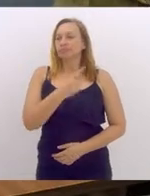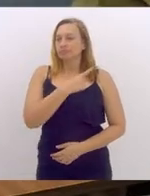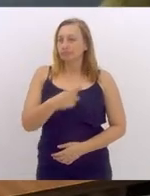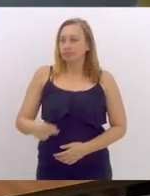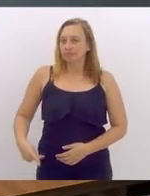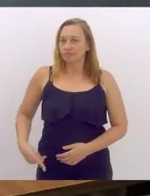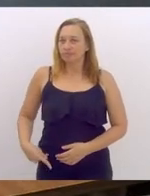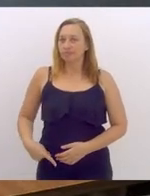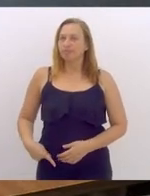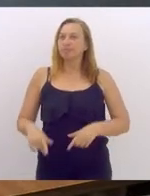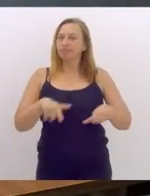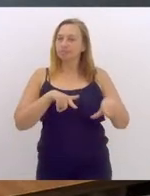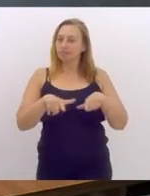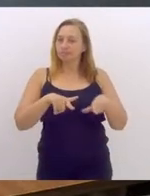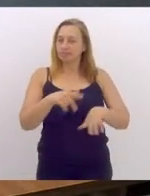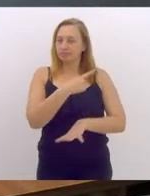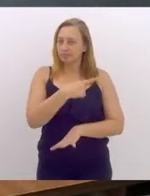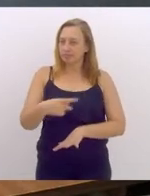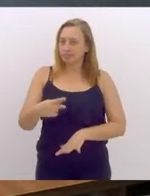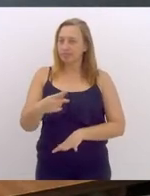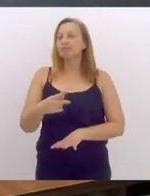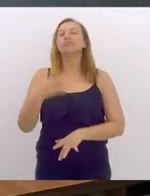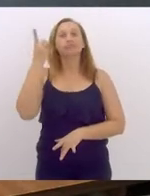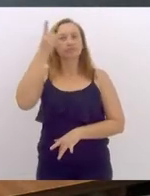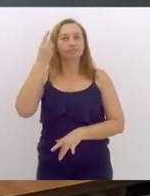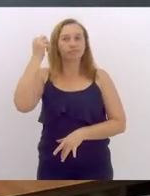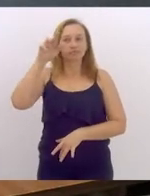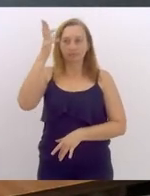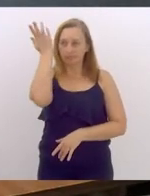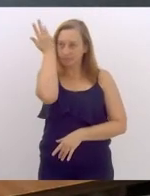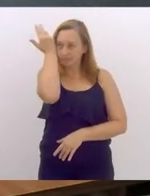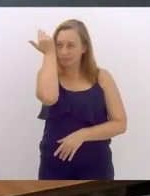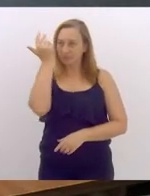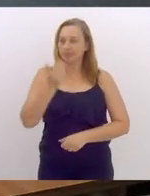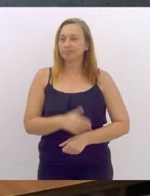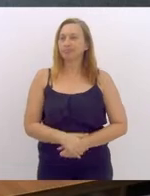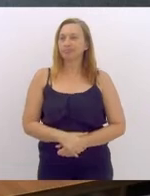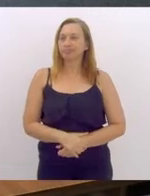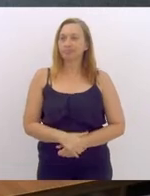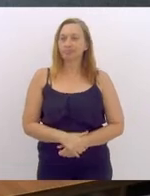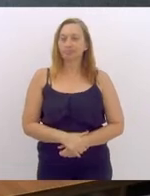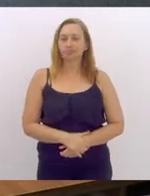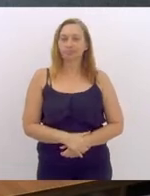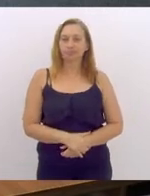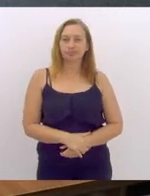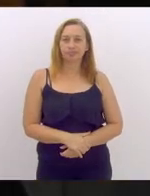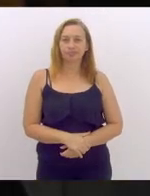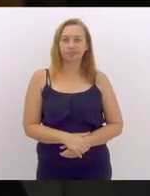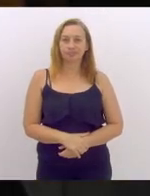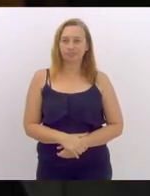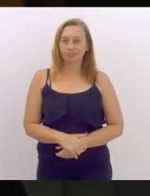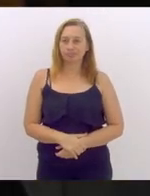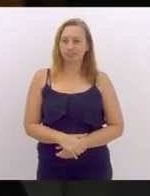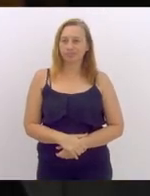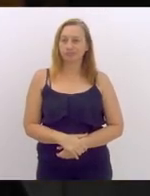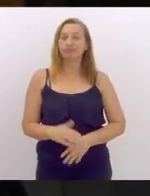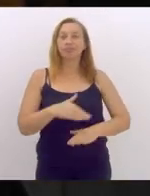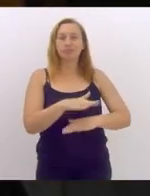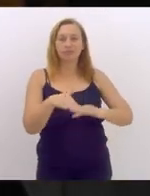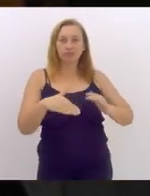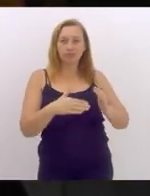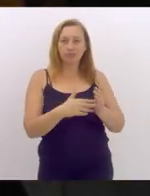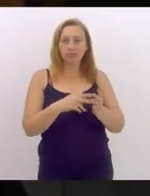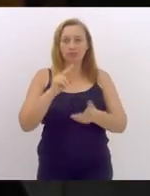em exercício Deputado heliomar Coelho senhoras e senhores